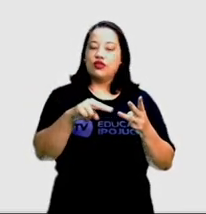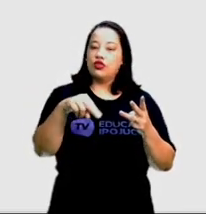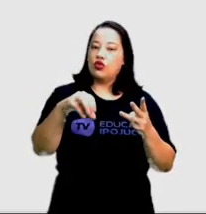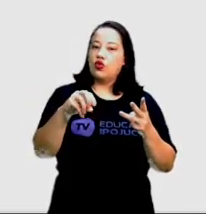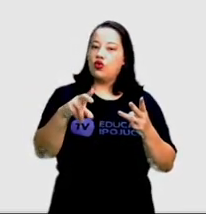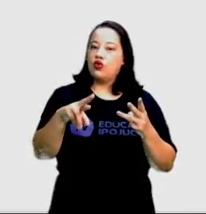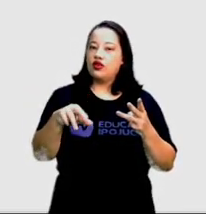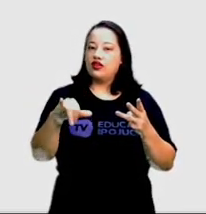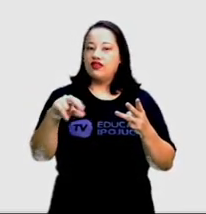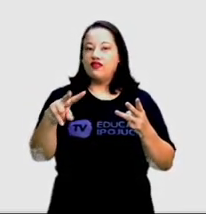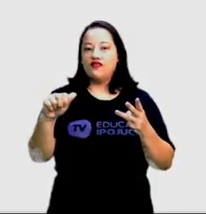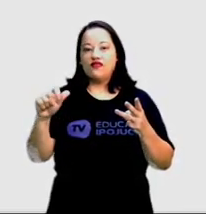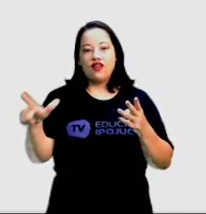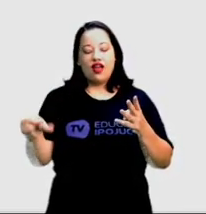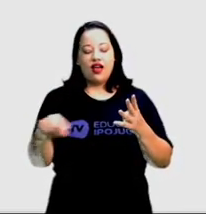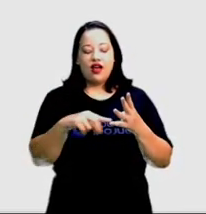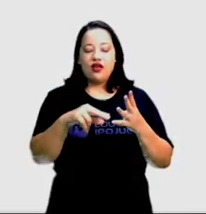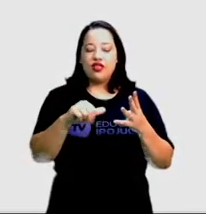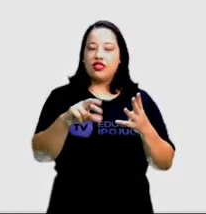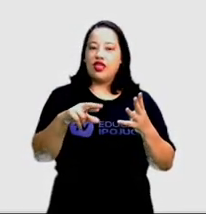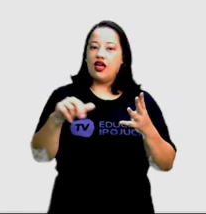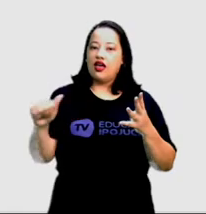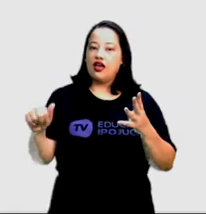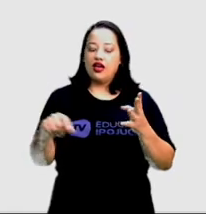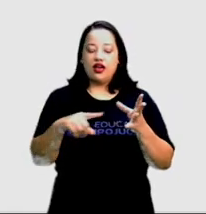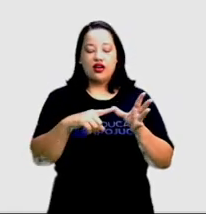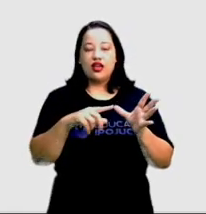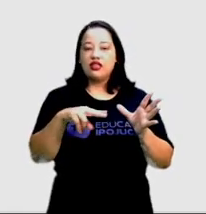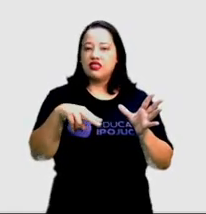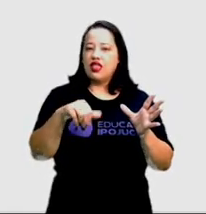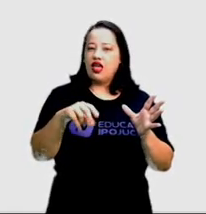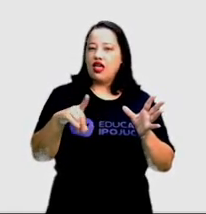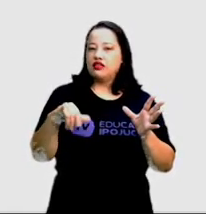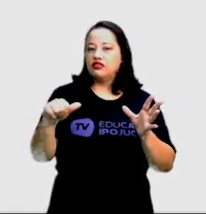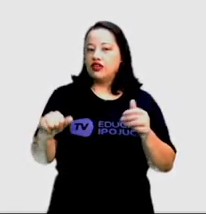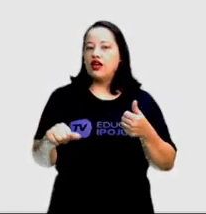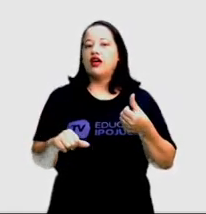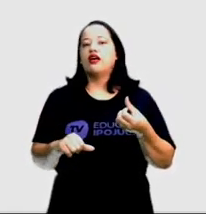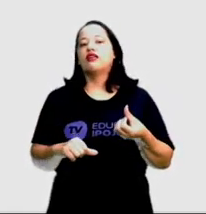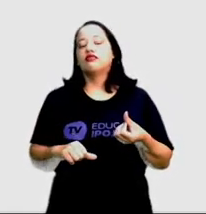Norival, Nara, Nádia, Naí,